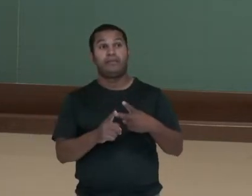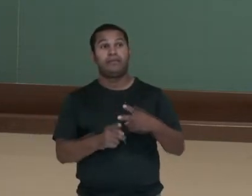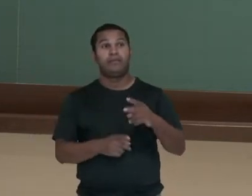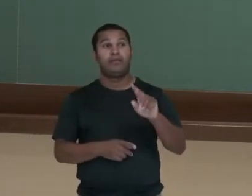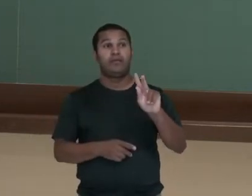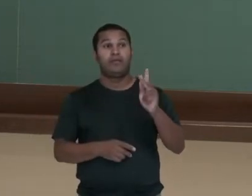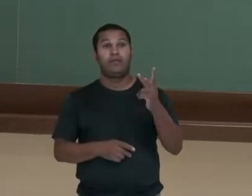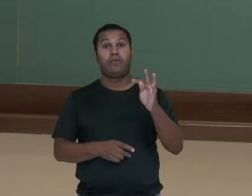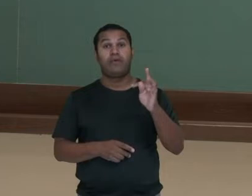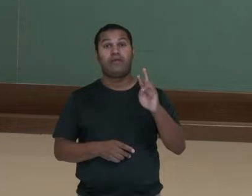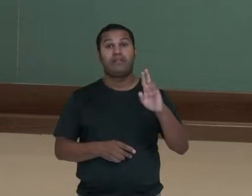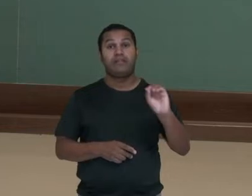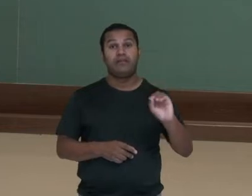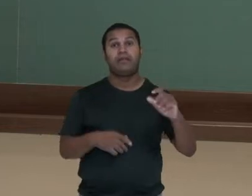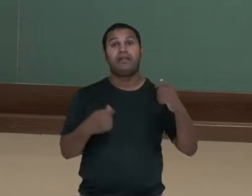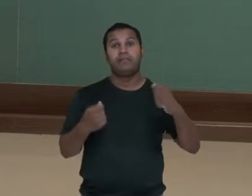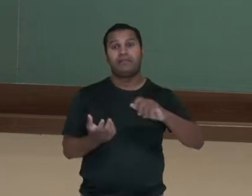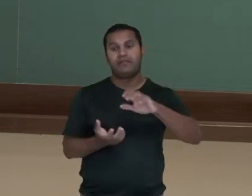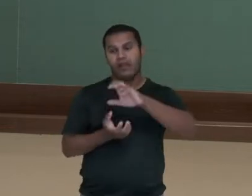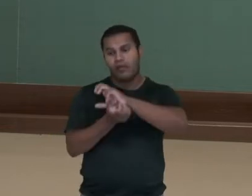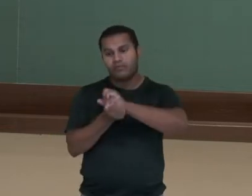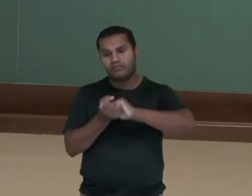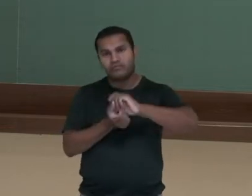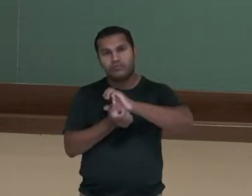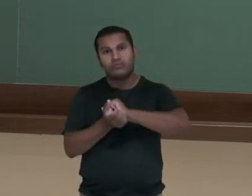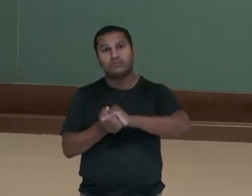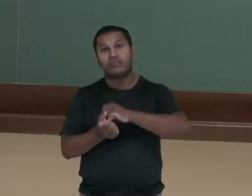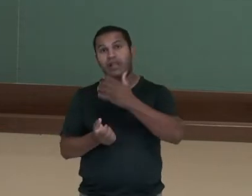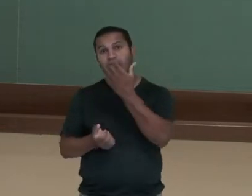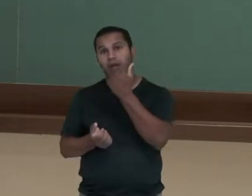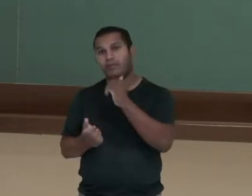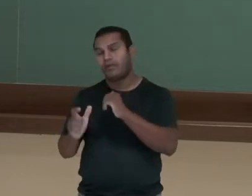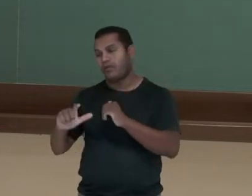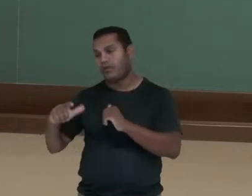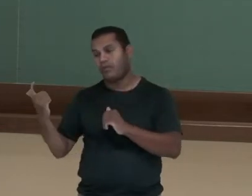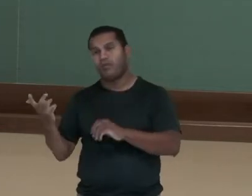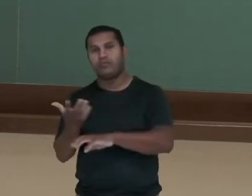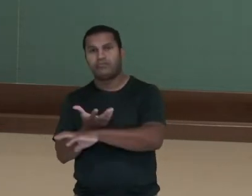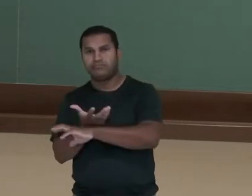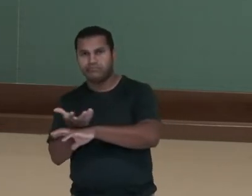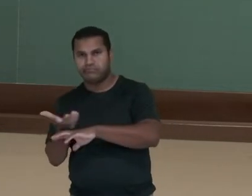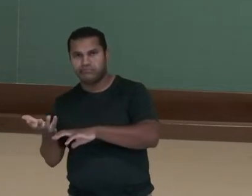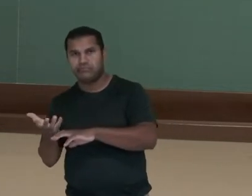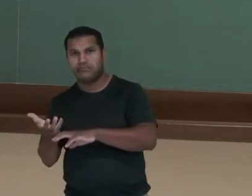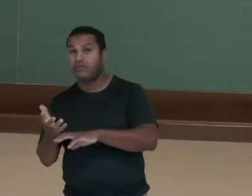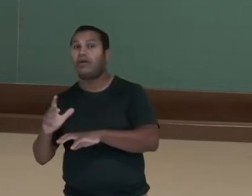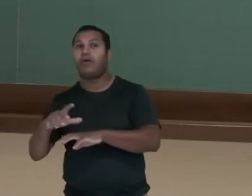os autótrofos, né? Eles precisam se alimentar depois, né, para transformar em